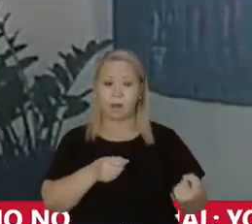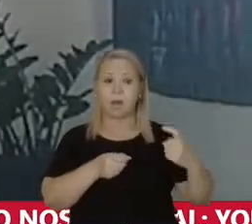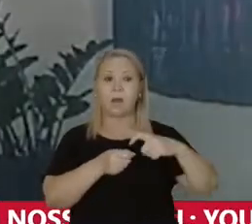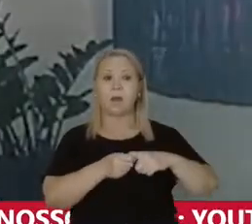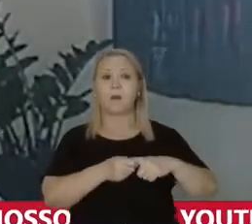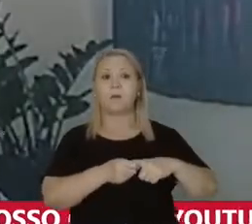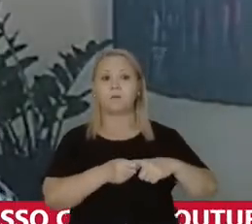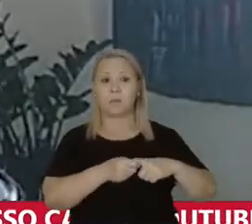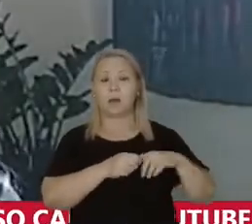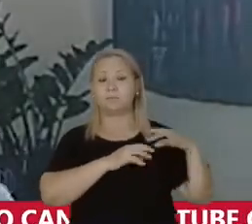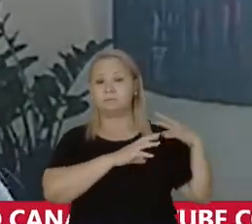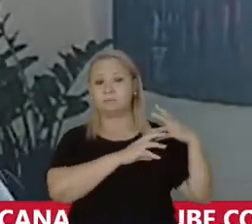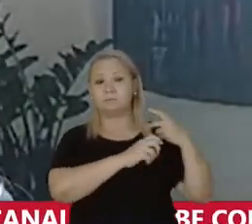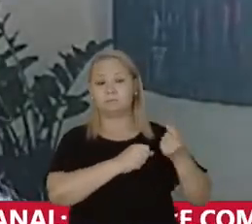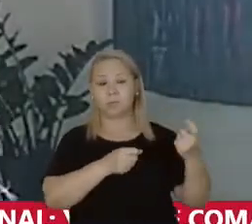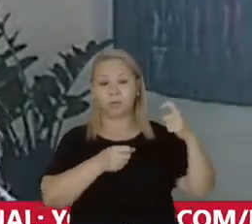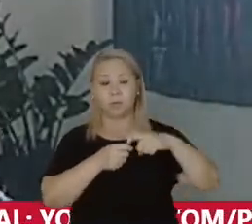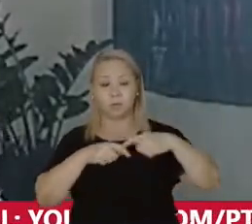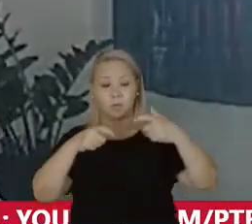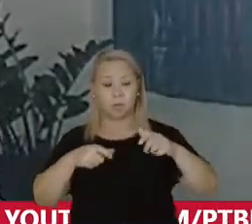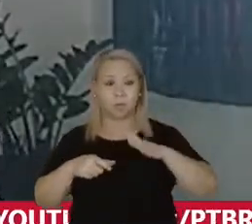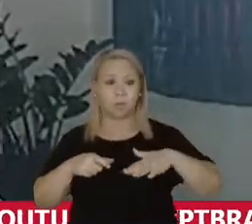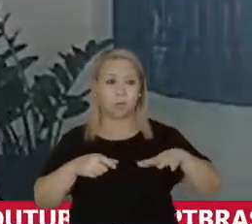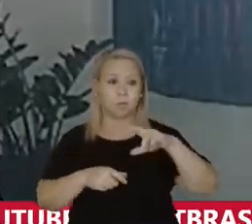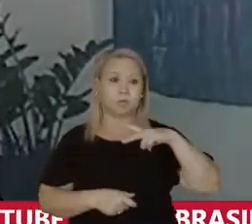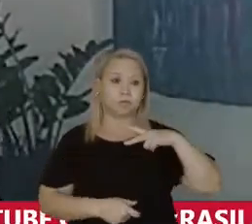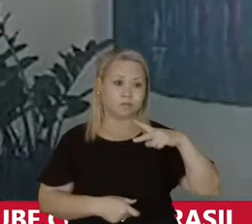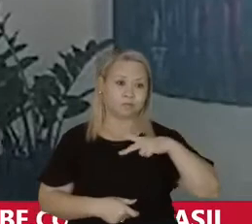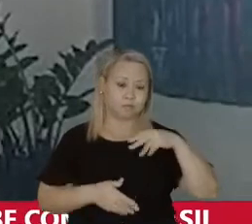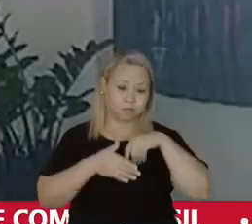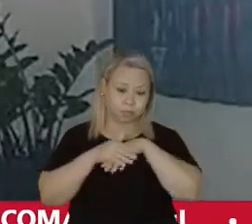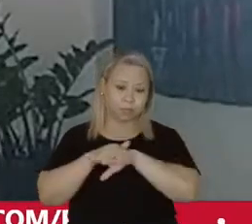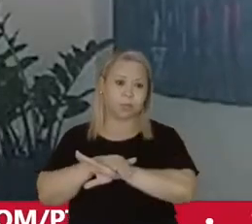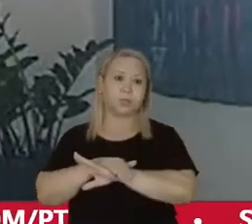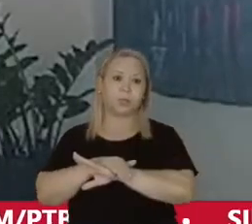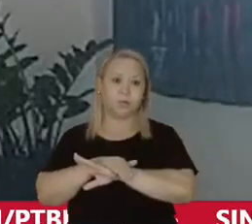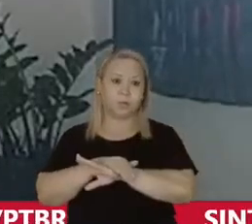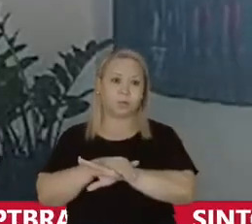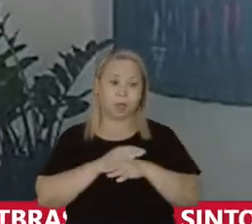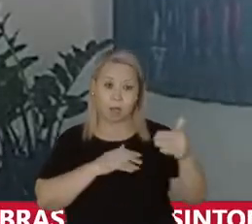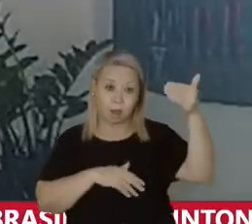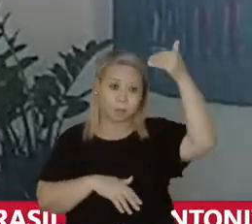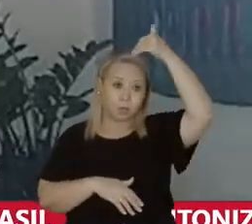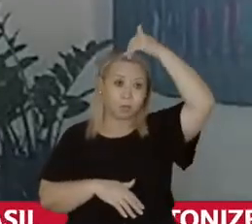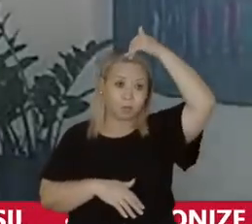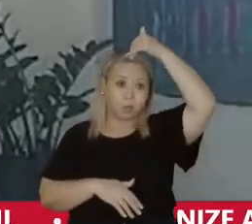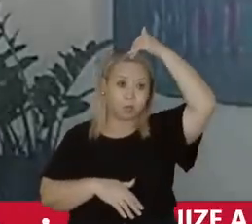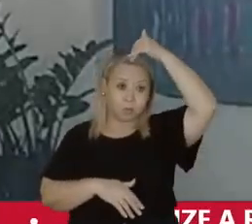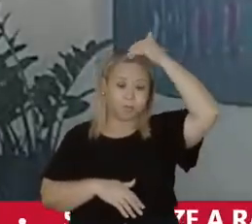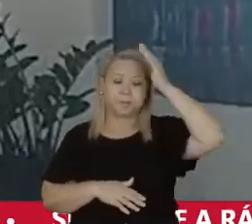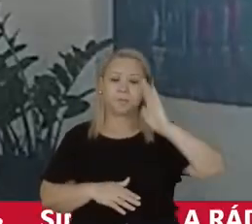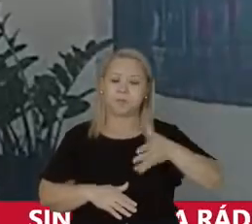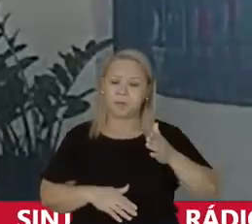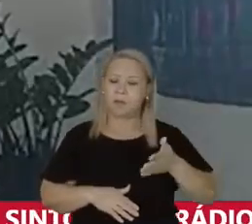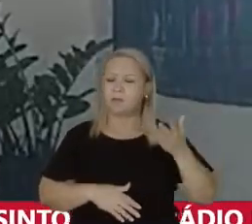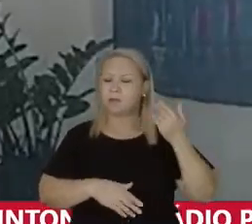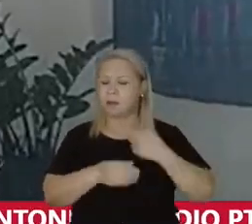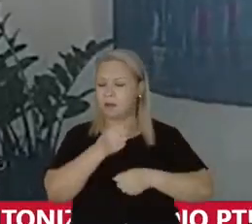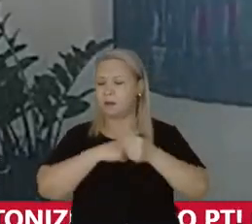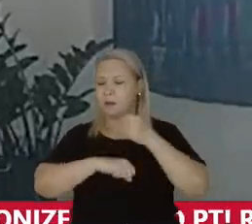um lugar que é absurdo, assim, né? Que é absurdo que a gente já, há muitas